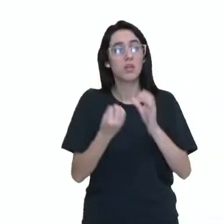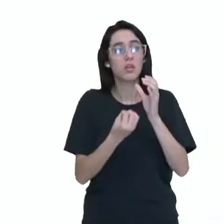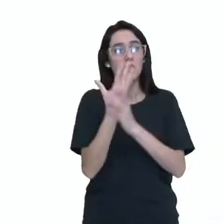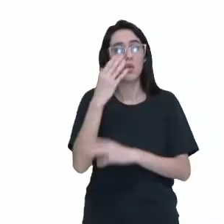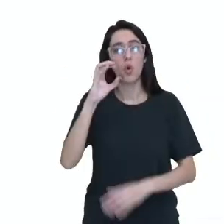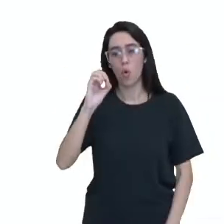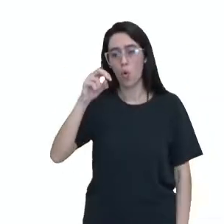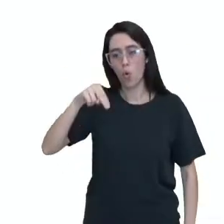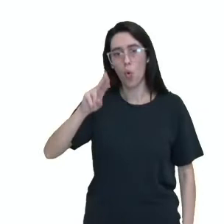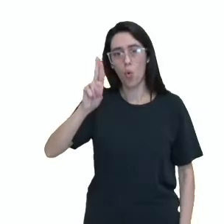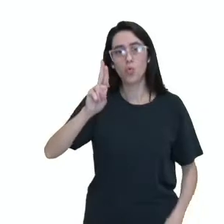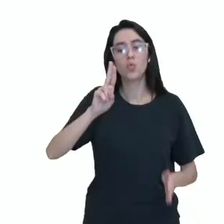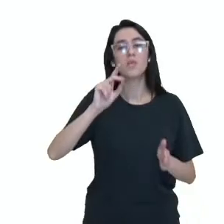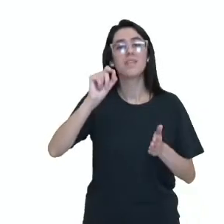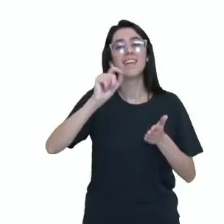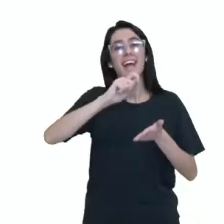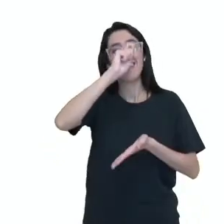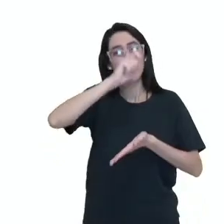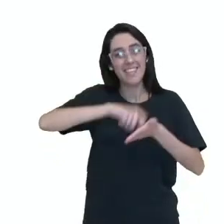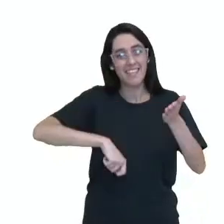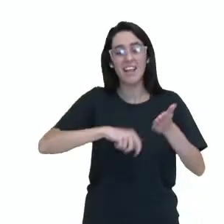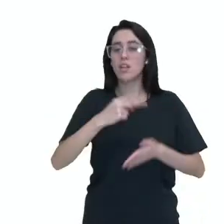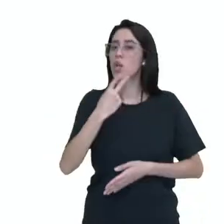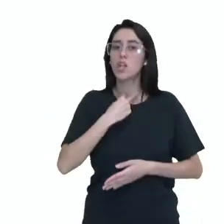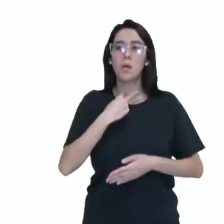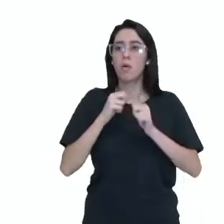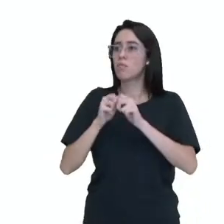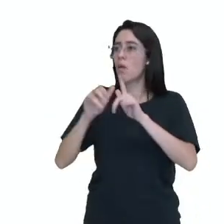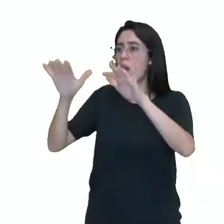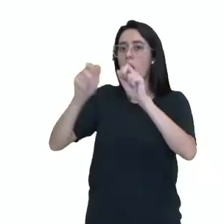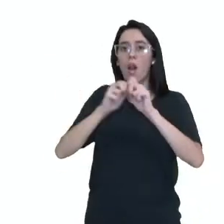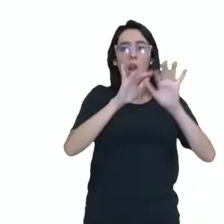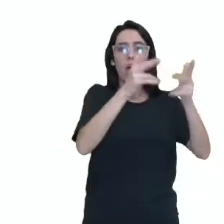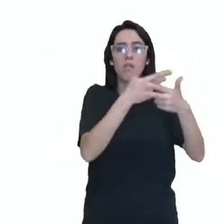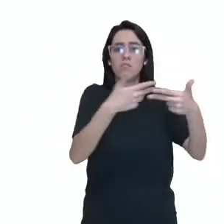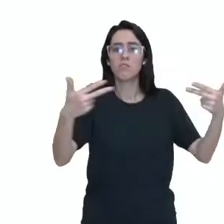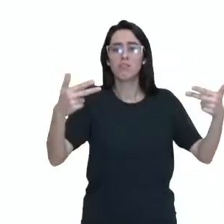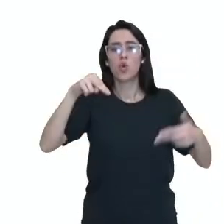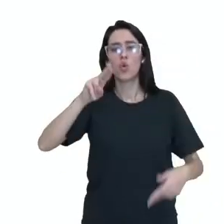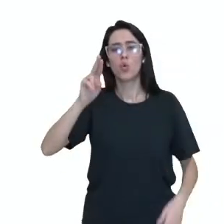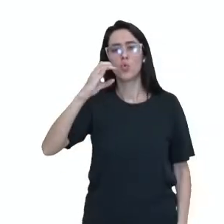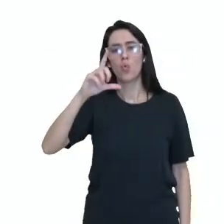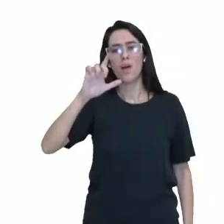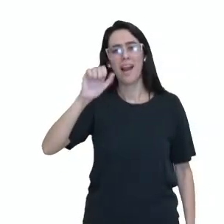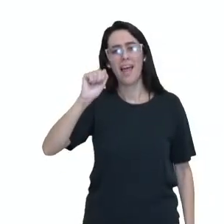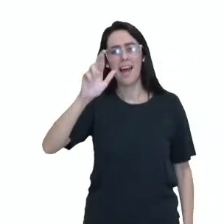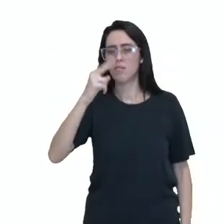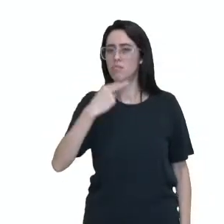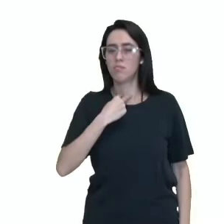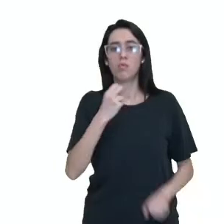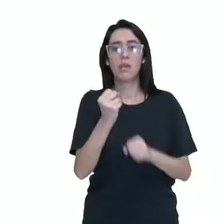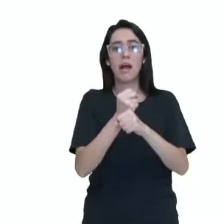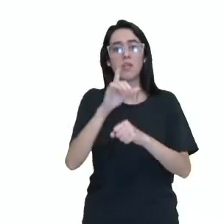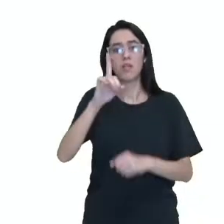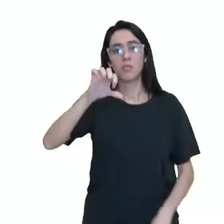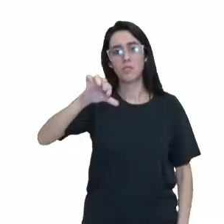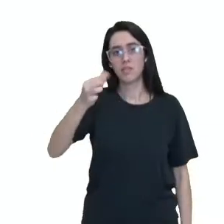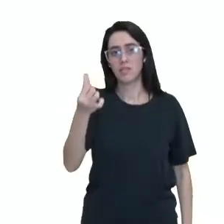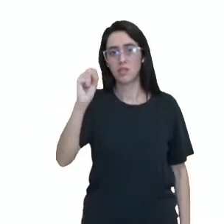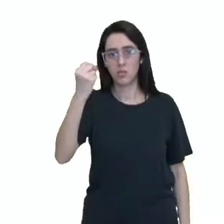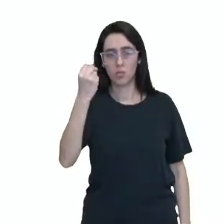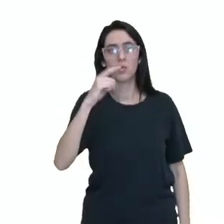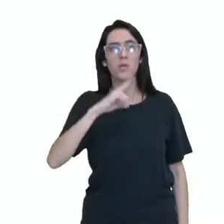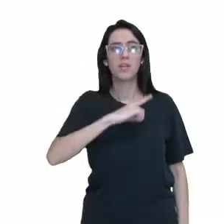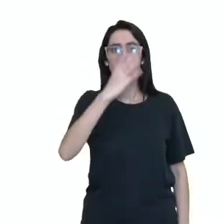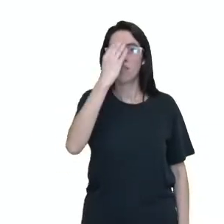o Tratado de Não Proliferação de Armas Nucleares, em 1968. Nessa foto nós temos ali